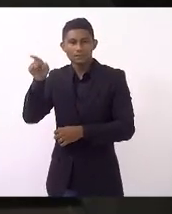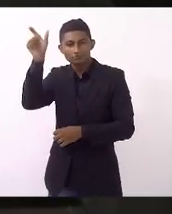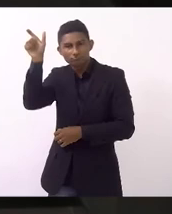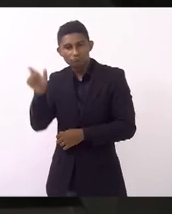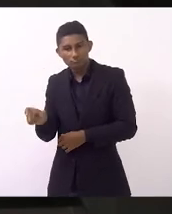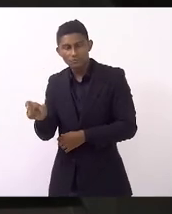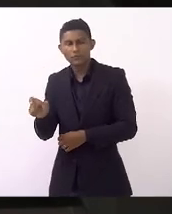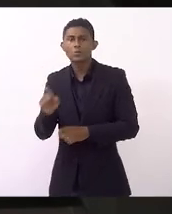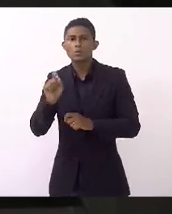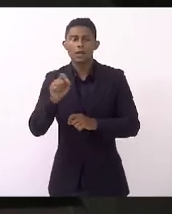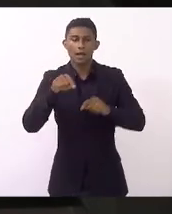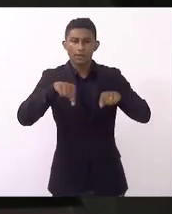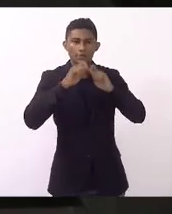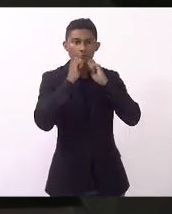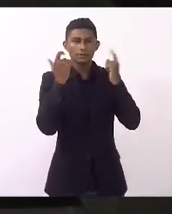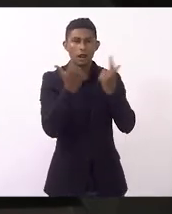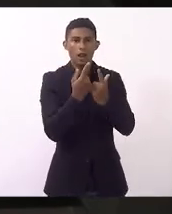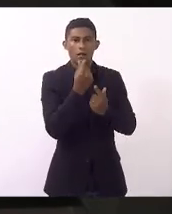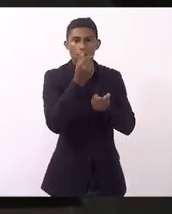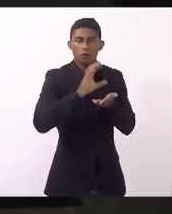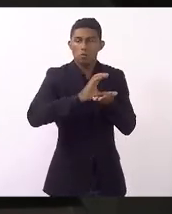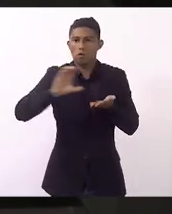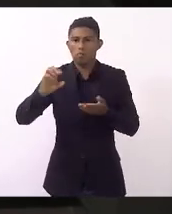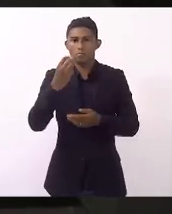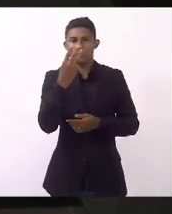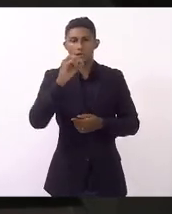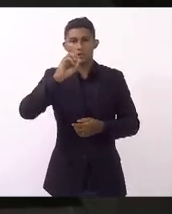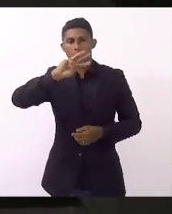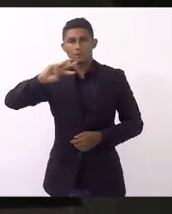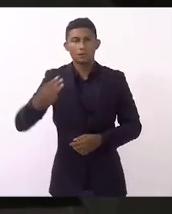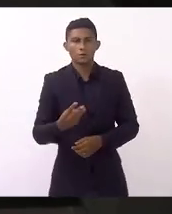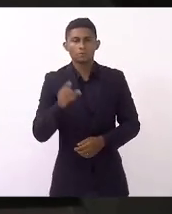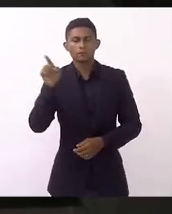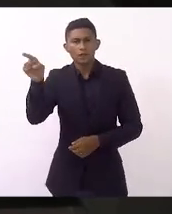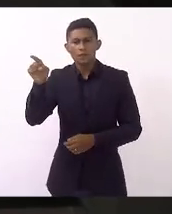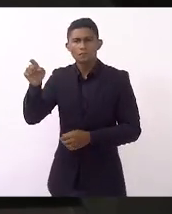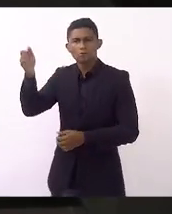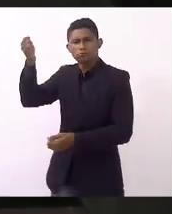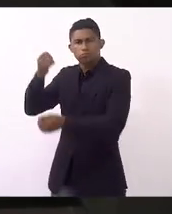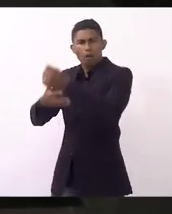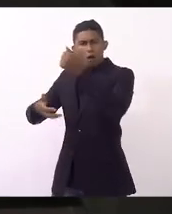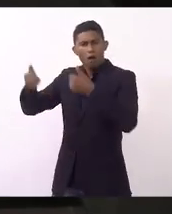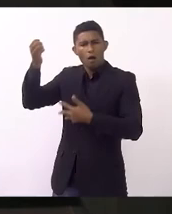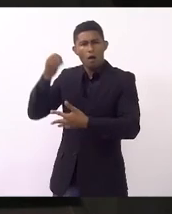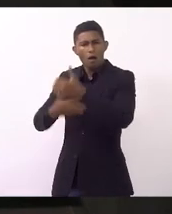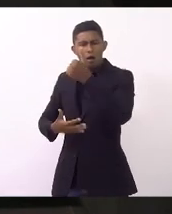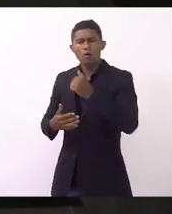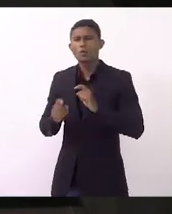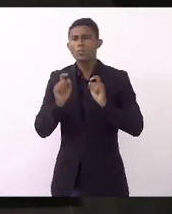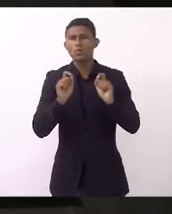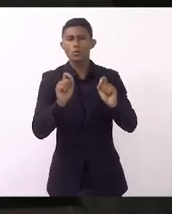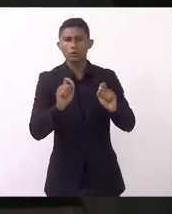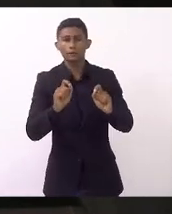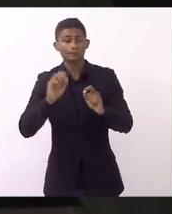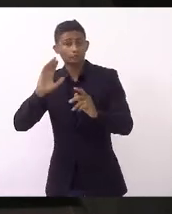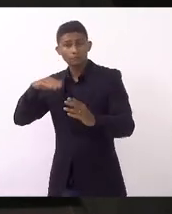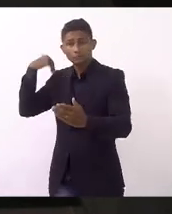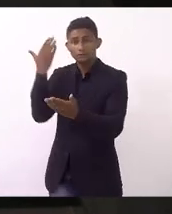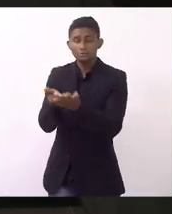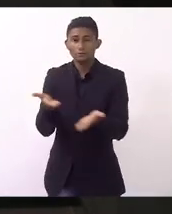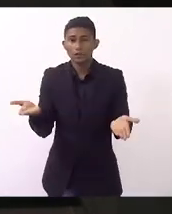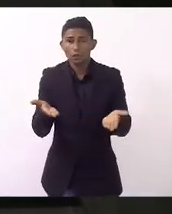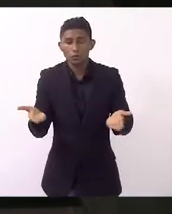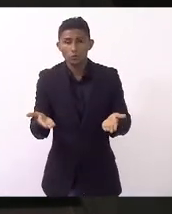que a Assembleia doou emergencialmente a Petrópolis, nos fez um relato espantoso, que até o presente momento, o governo